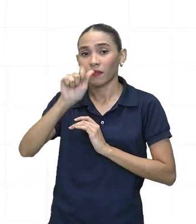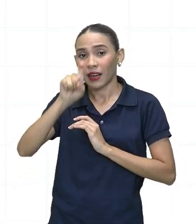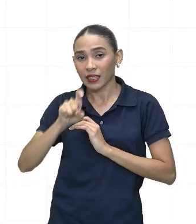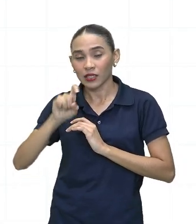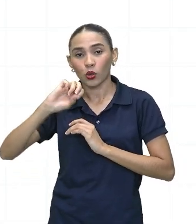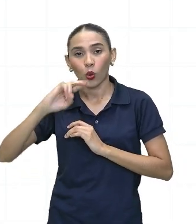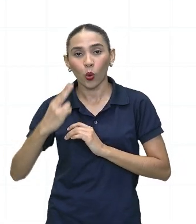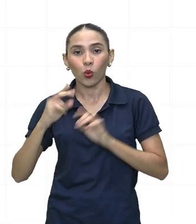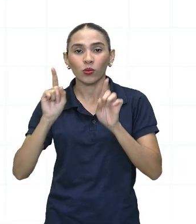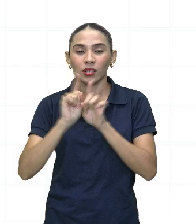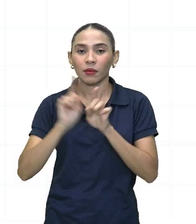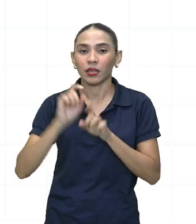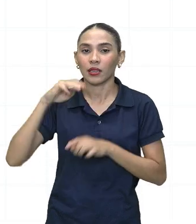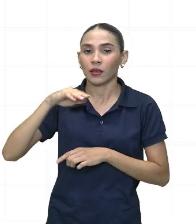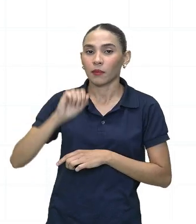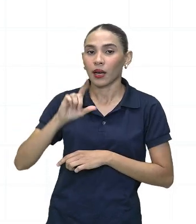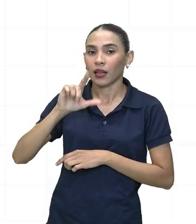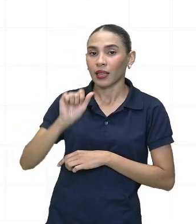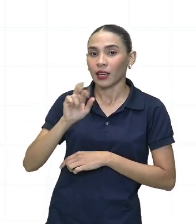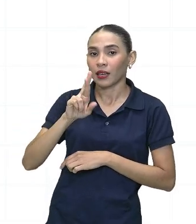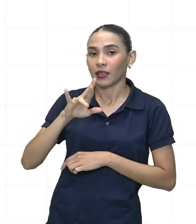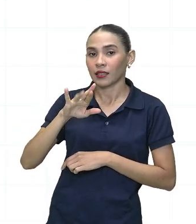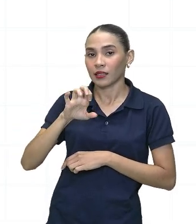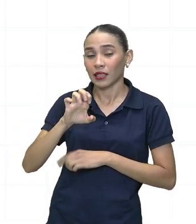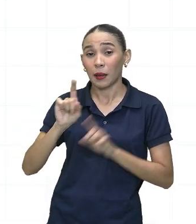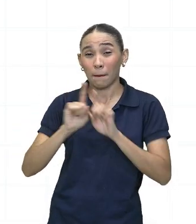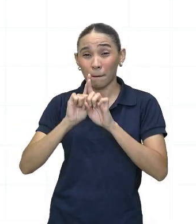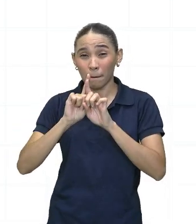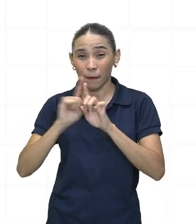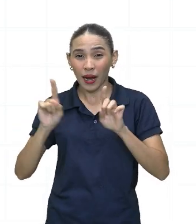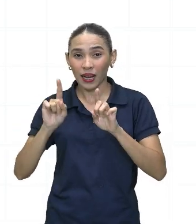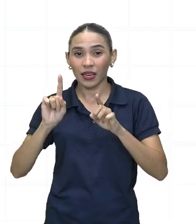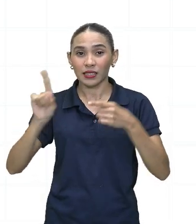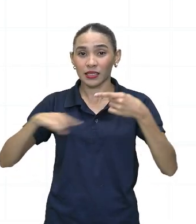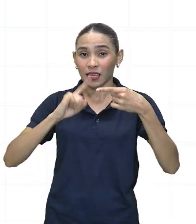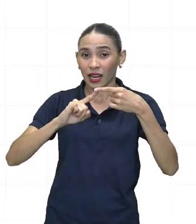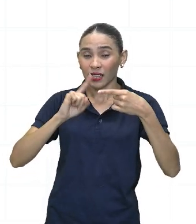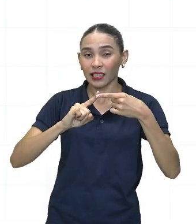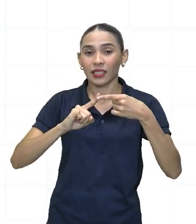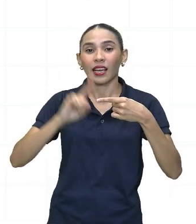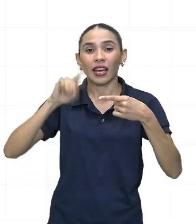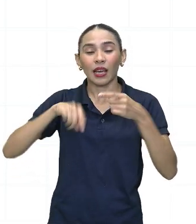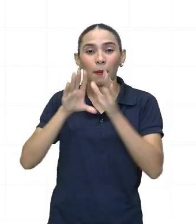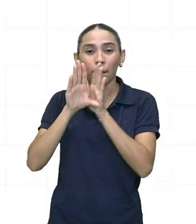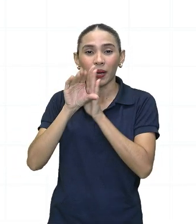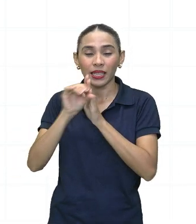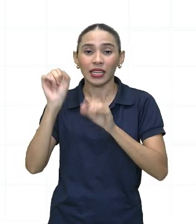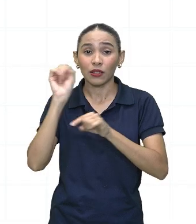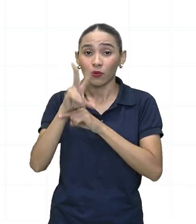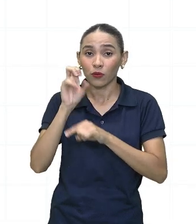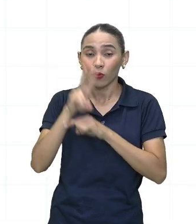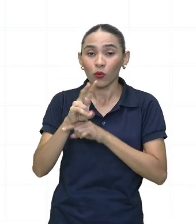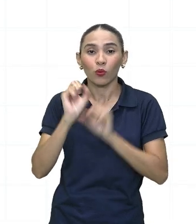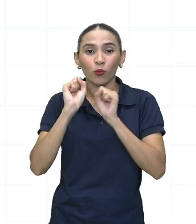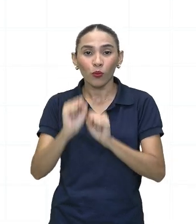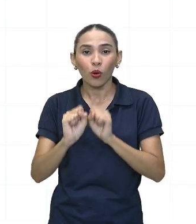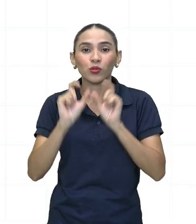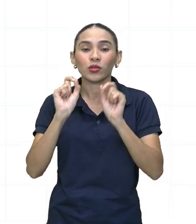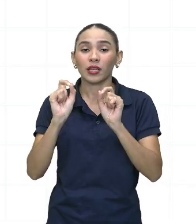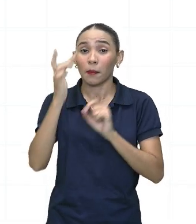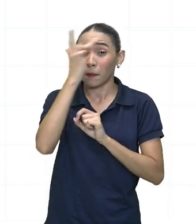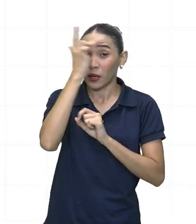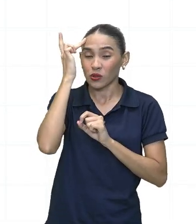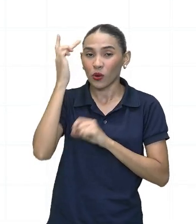Plasmodium malariae, mas já o Plasmodium falciparum, ele é o protozoário que pode levar a pessoa